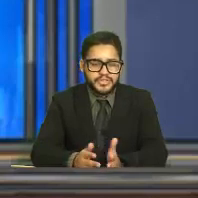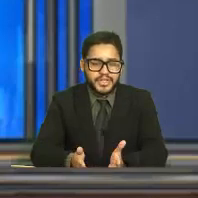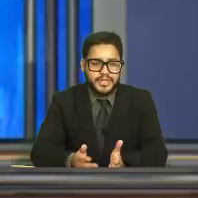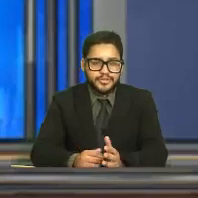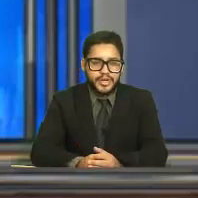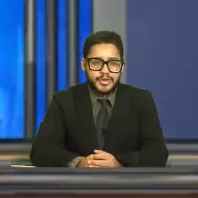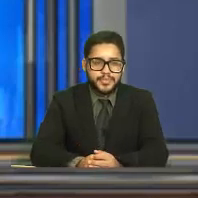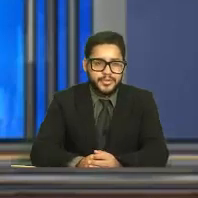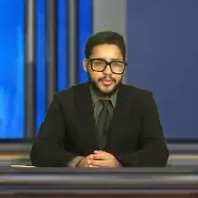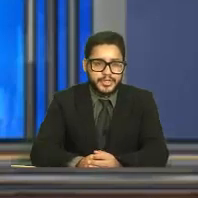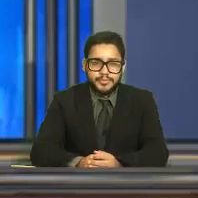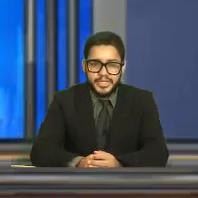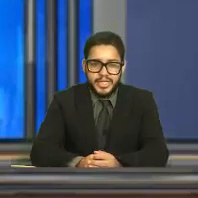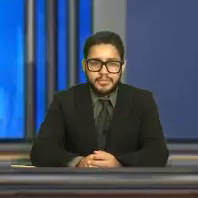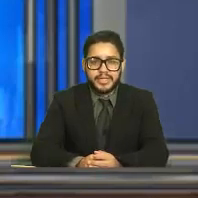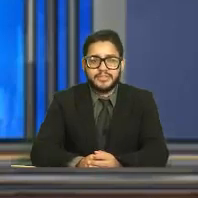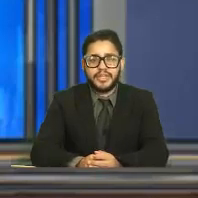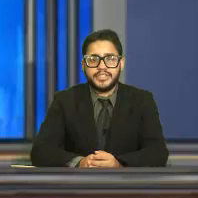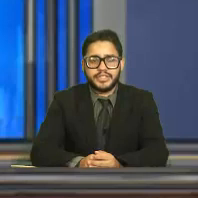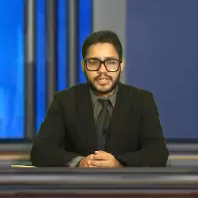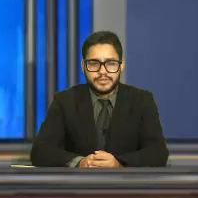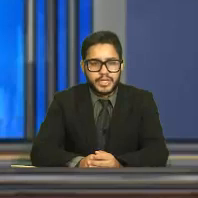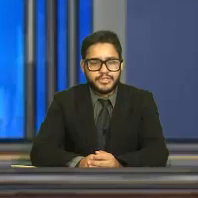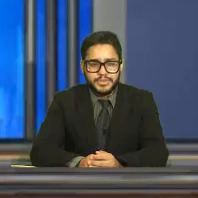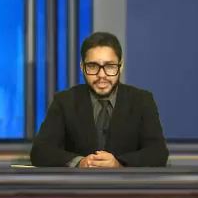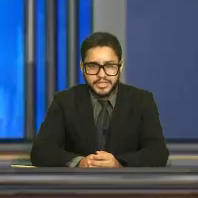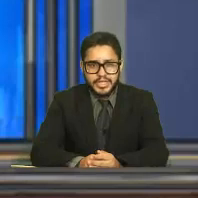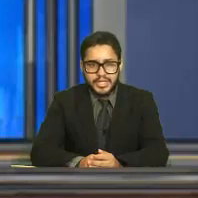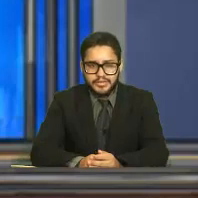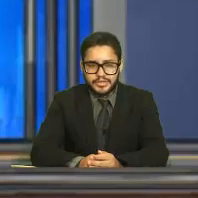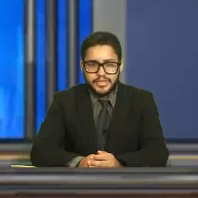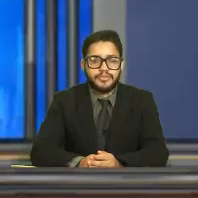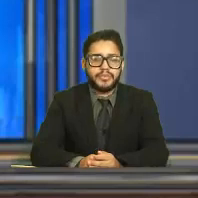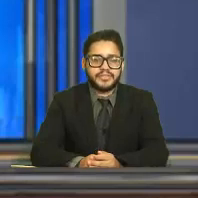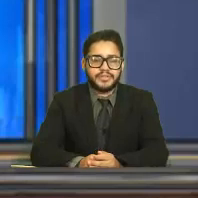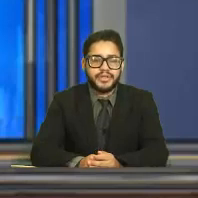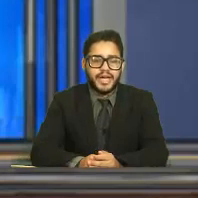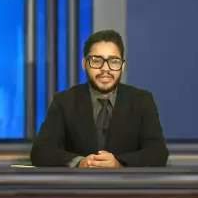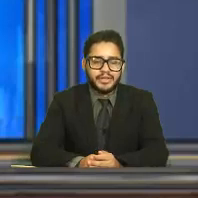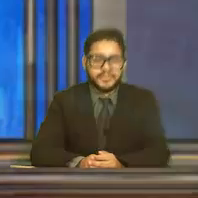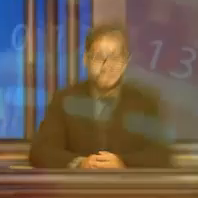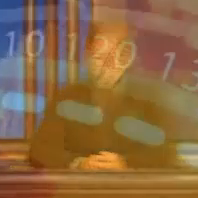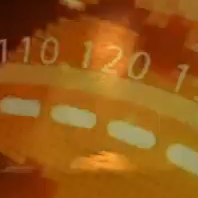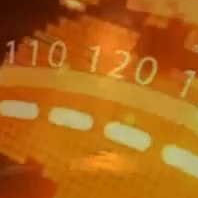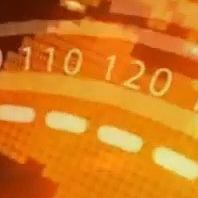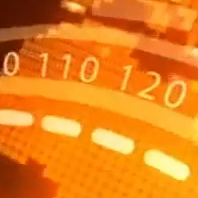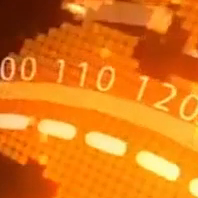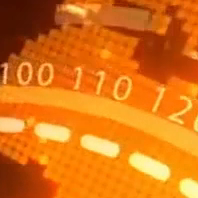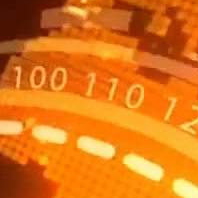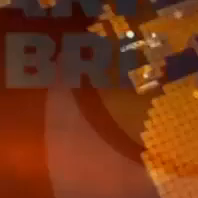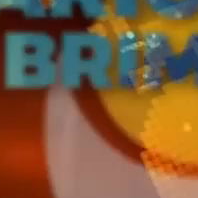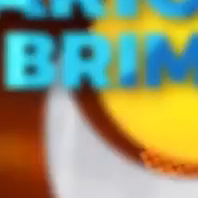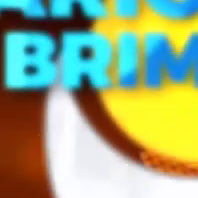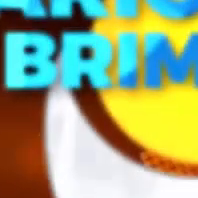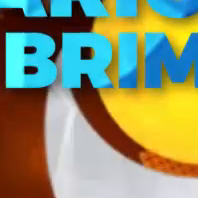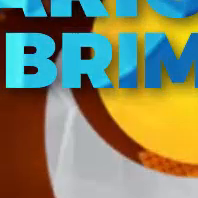móveis Eu sou Gabriel Pio Portal Brim Brasil Rede Internacional de Mídias Levando a informação Até você Tchau